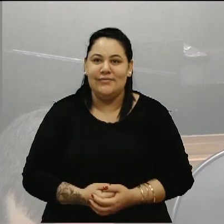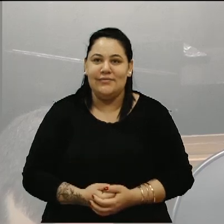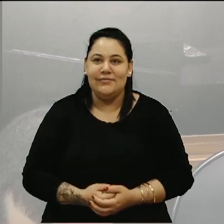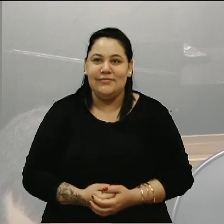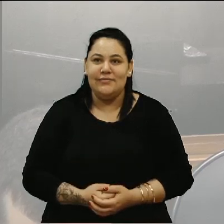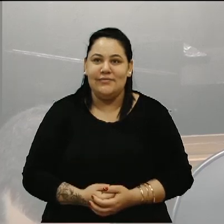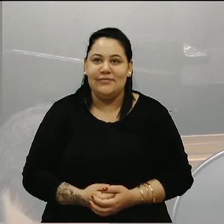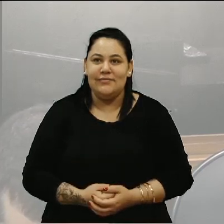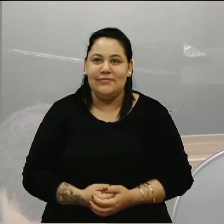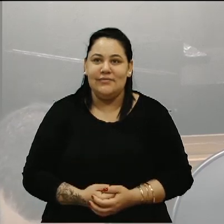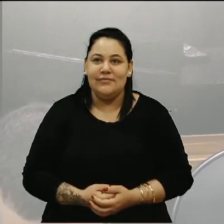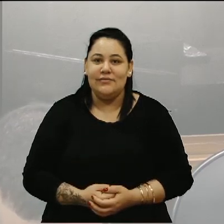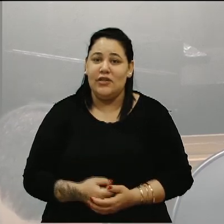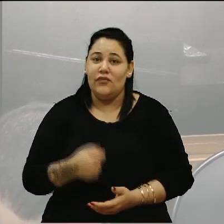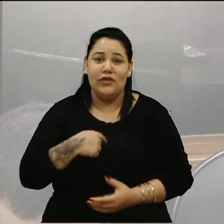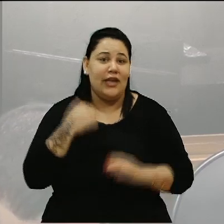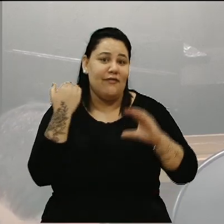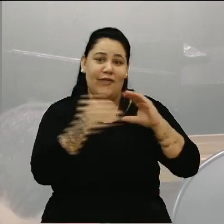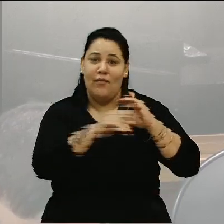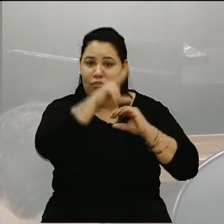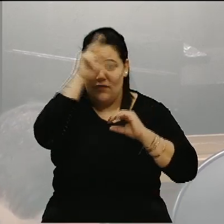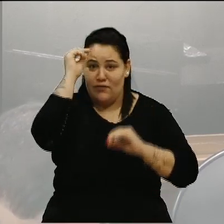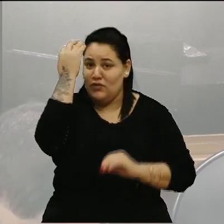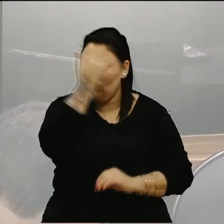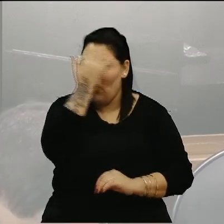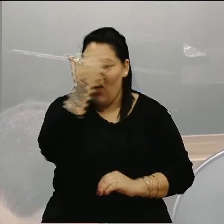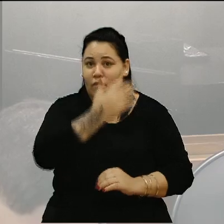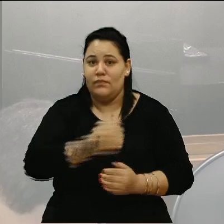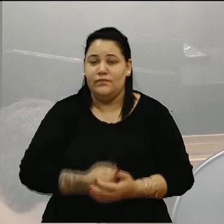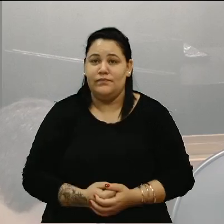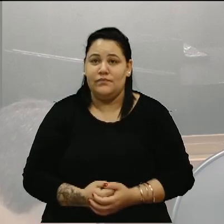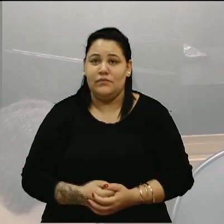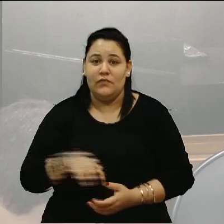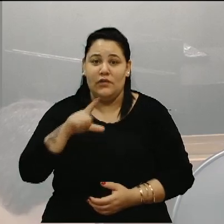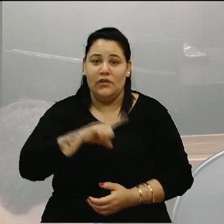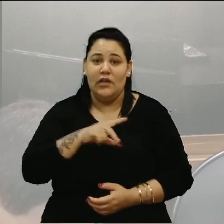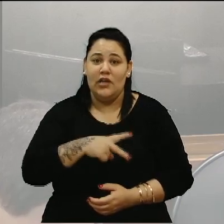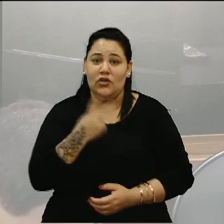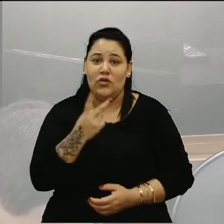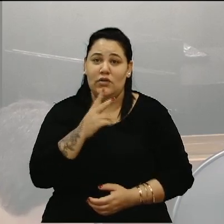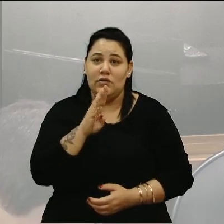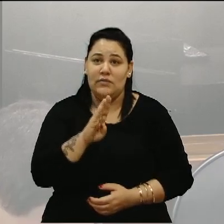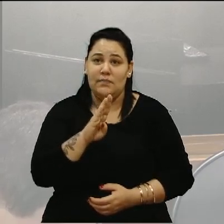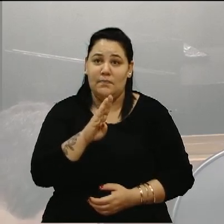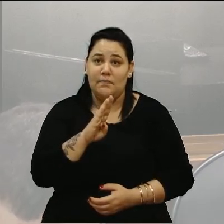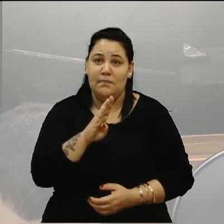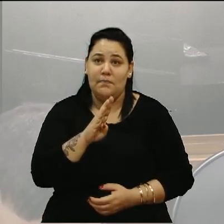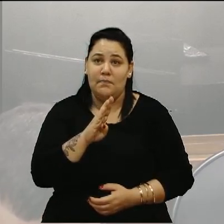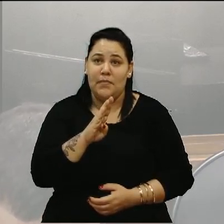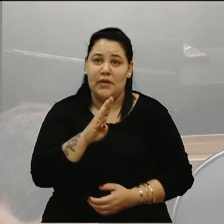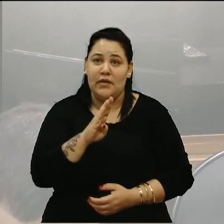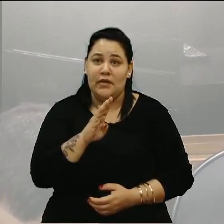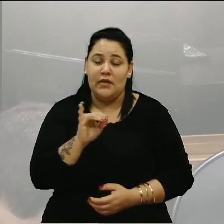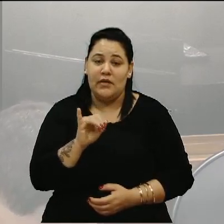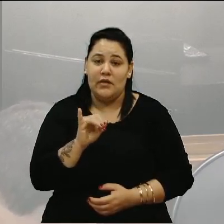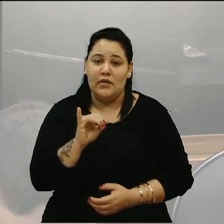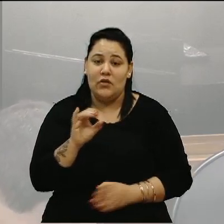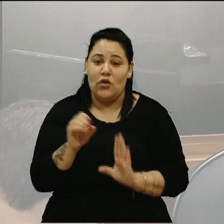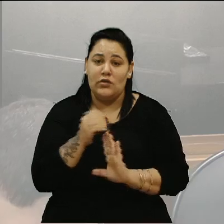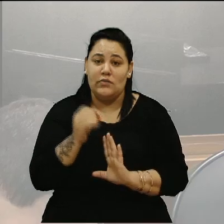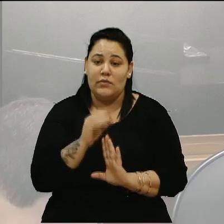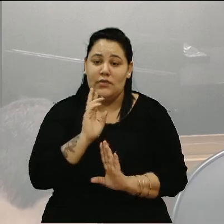eu vou ter que mandar para o prefeito Adiló, que tem 2 bi de orçamento para responder, porque o secretário de Trânsito